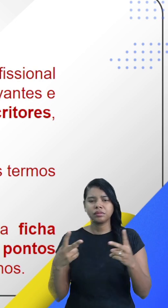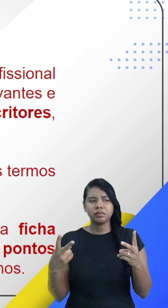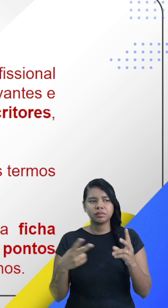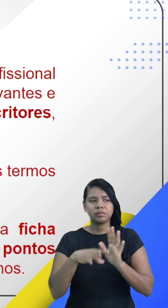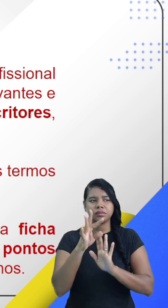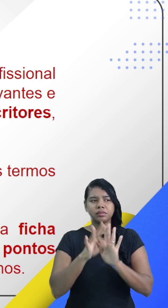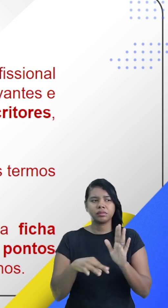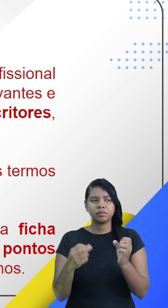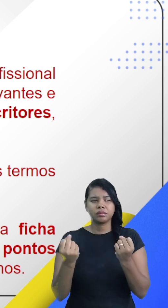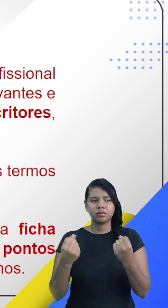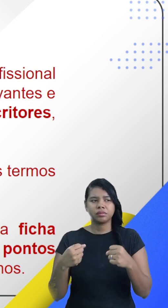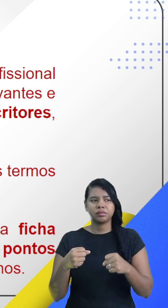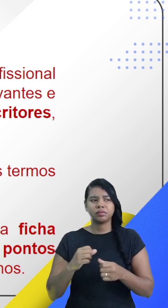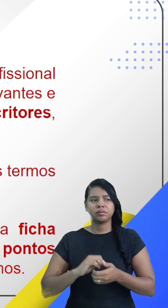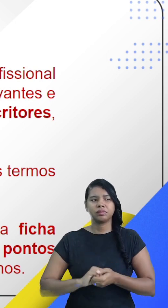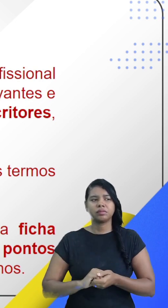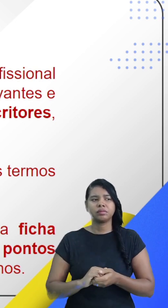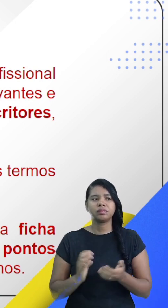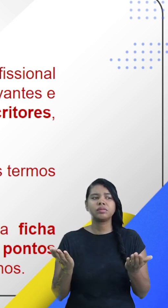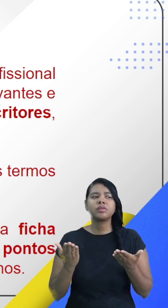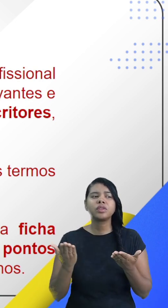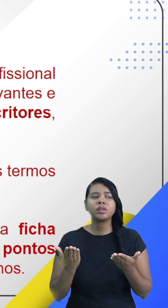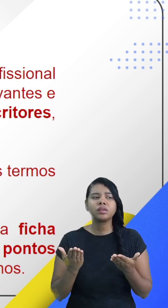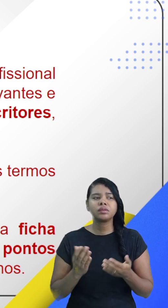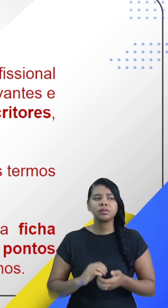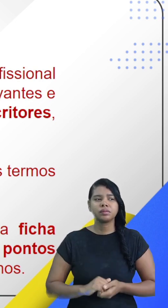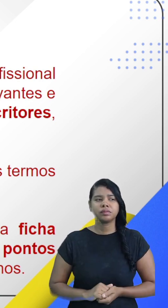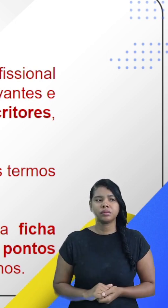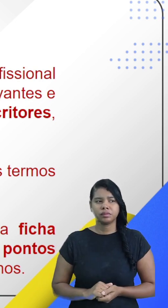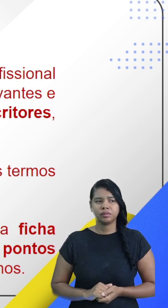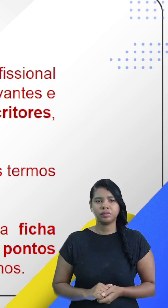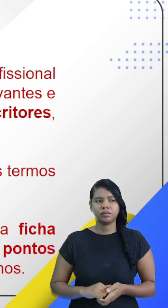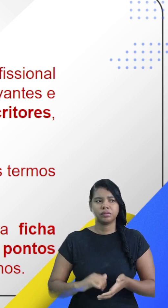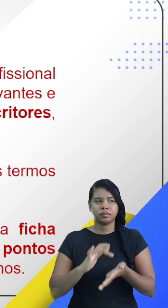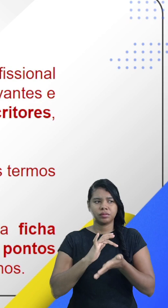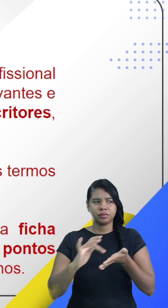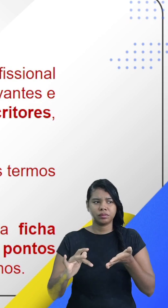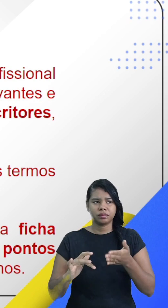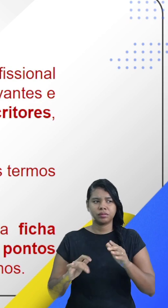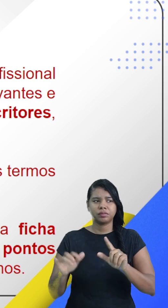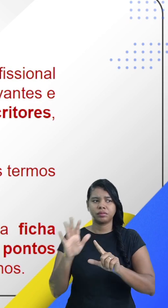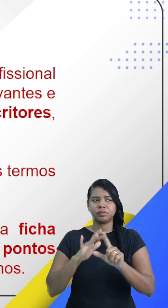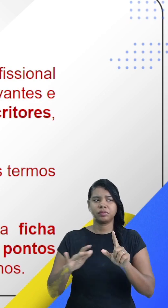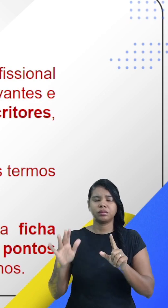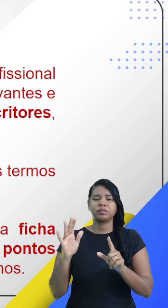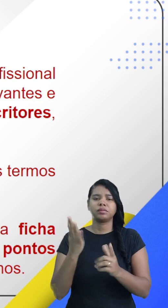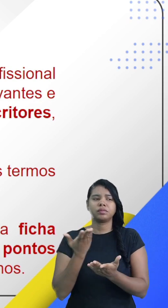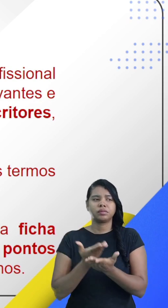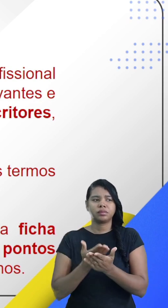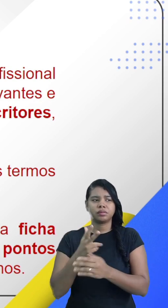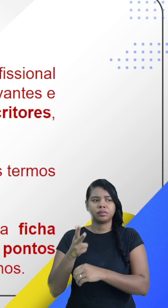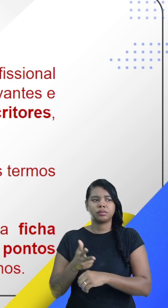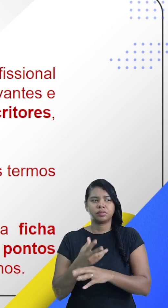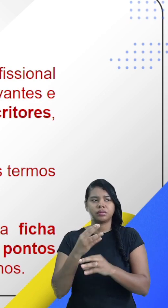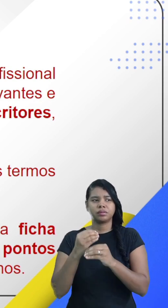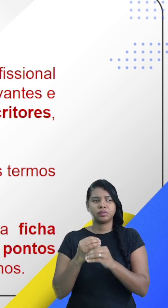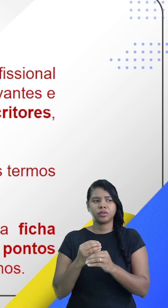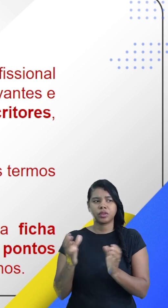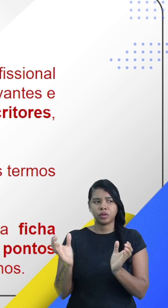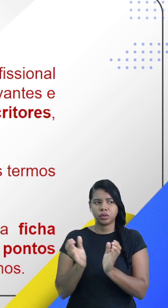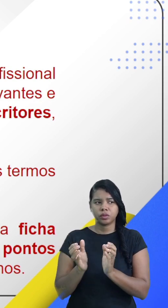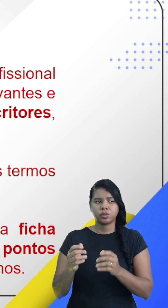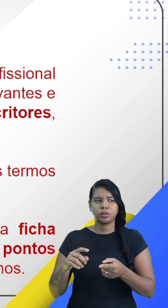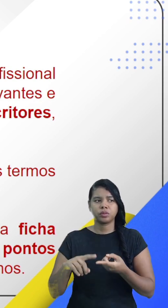necessários. Que partes são essas, professor? Você viu no e-book, vê aqui na videoaula e a gente ainda vai ver isso no grupo do nosso Telegram.